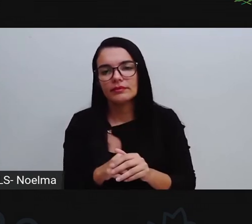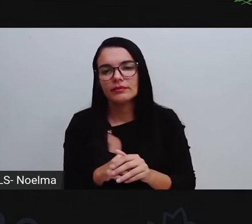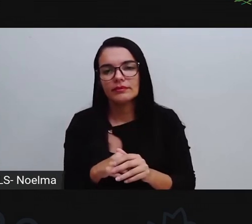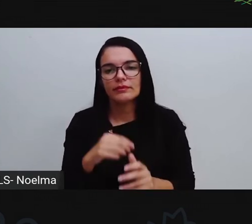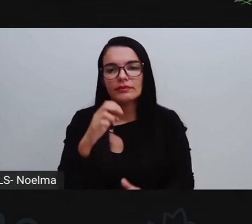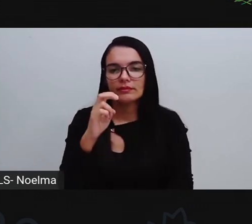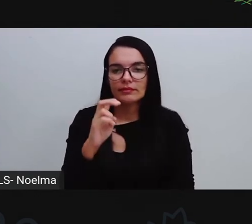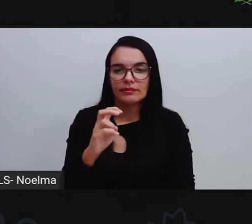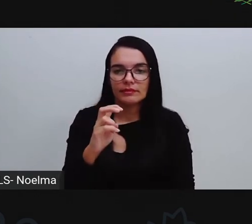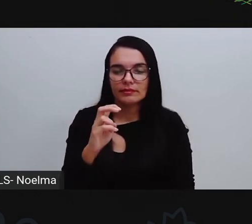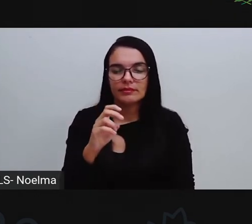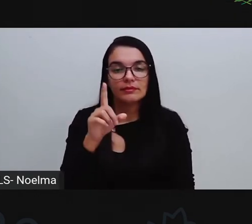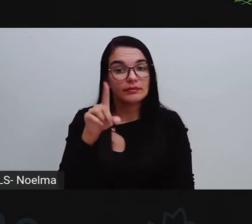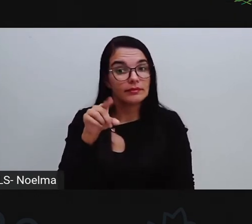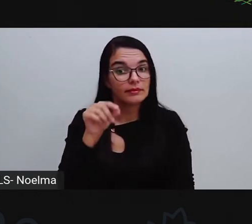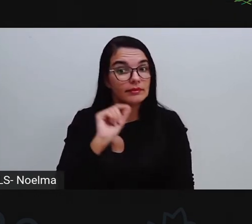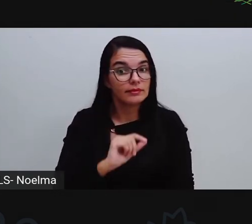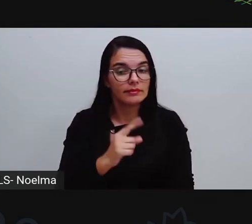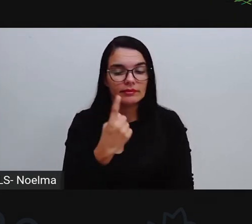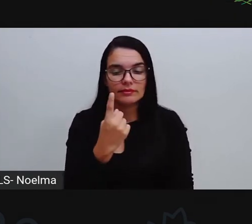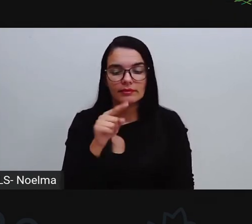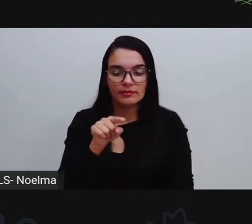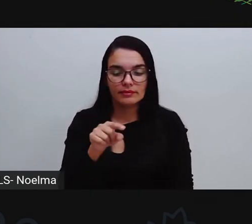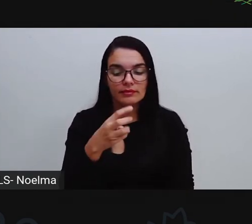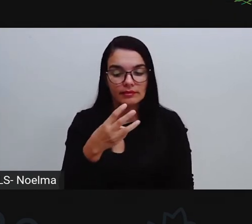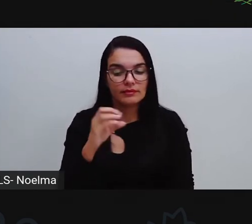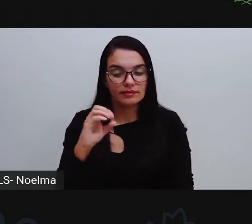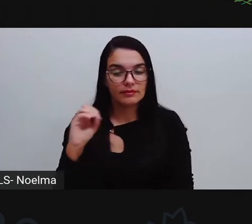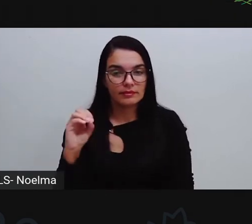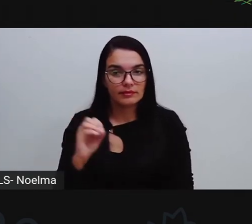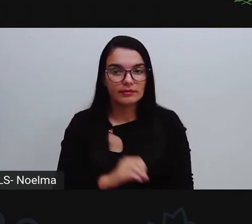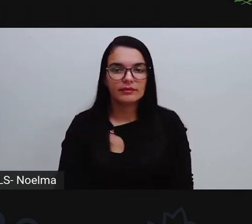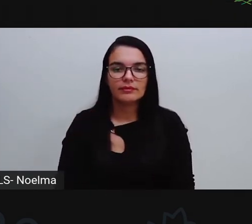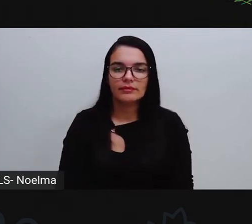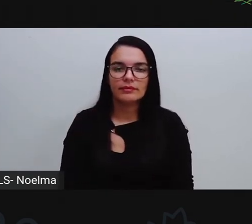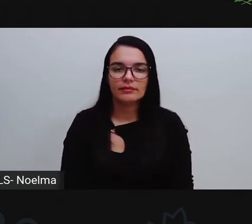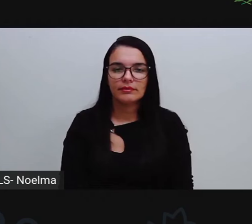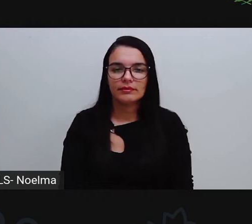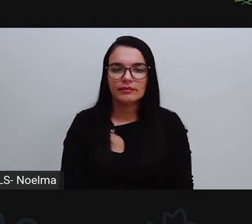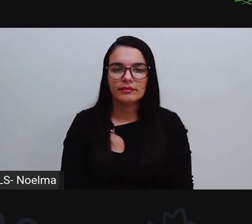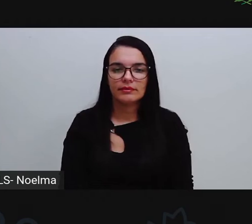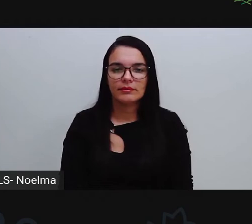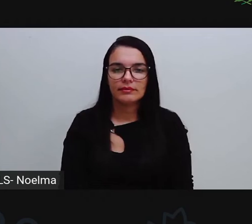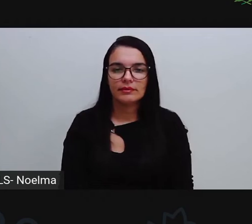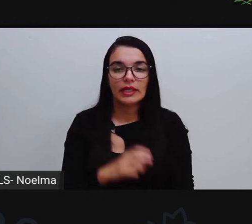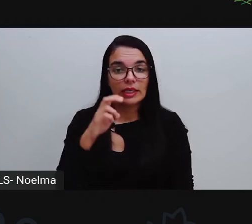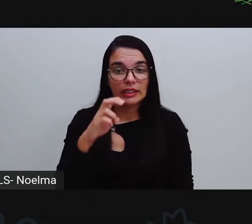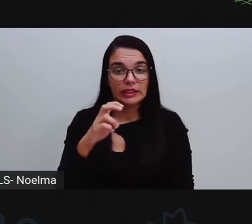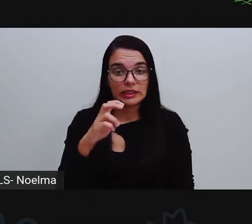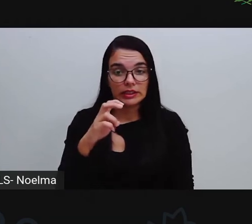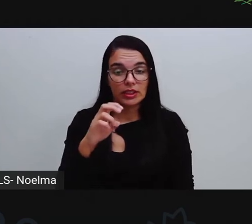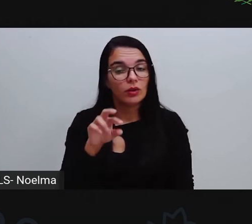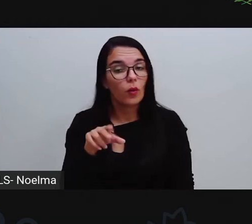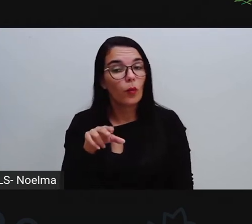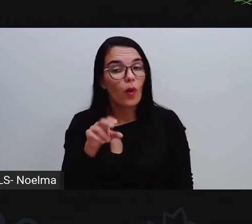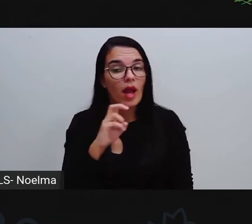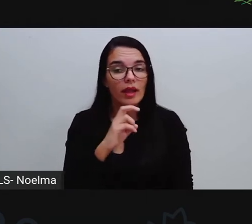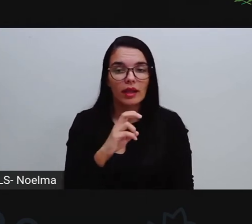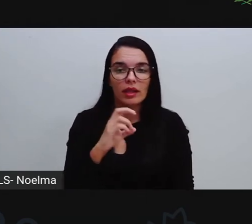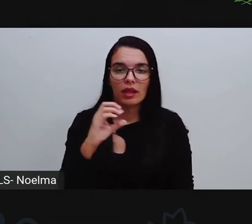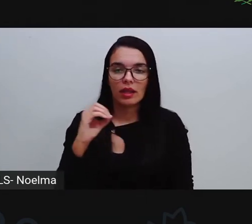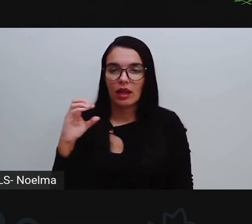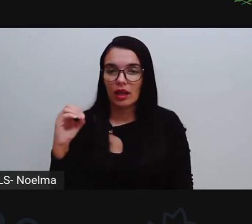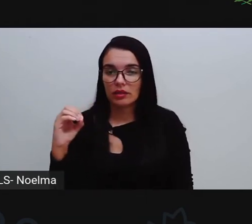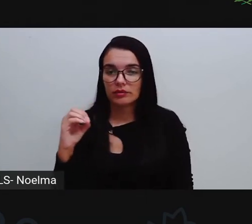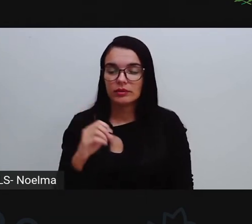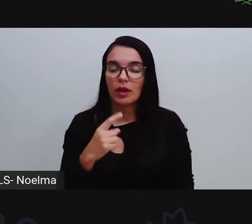1.300, né? 13 menos 5, que é 500, né? Se a gente for olhar a posição dele, são 5 centenas.